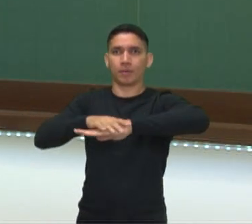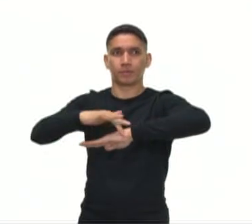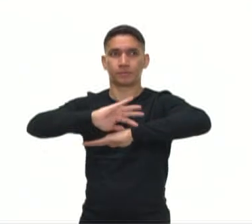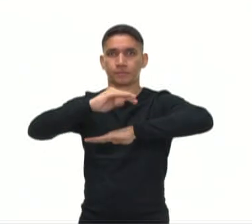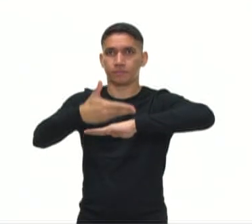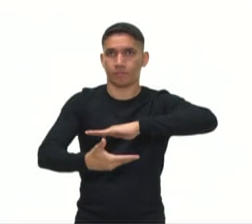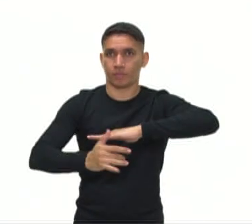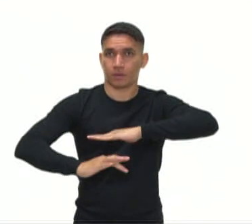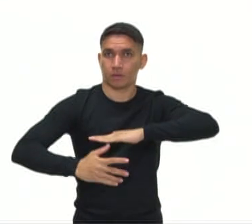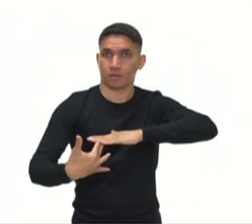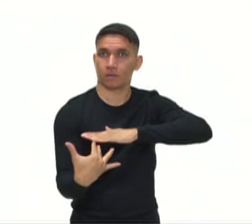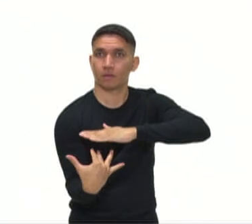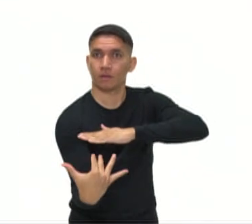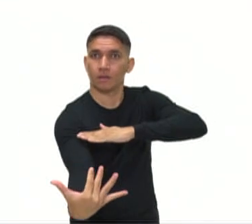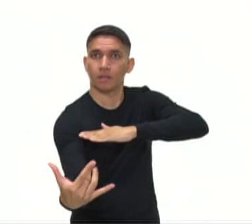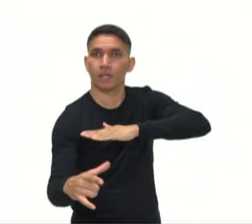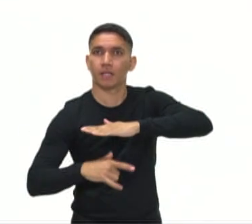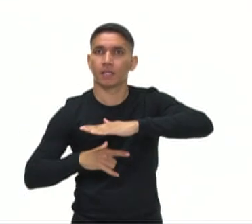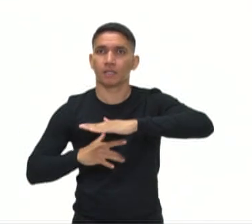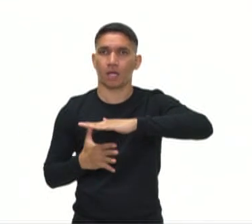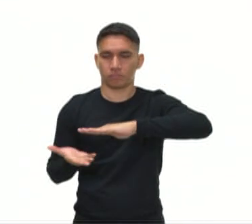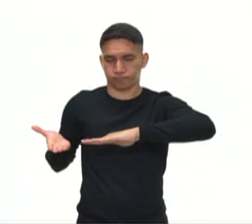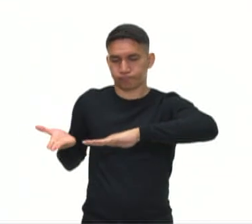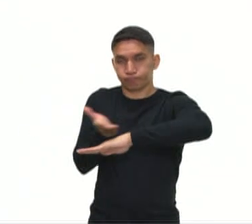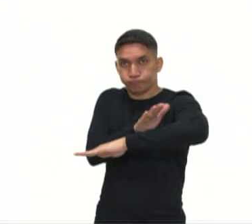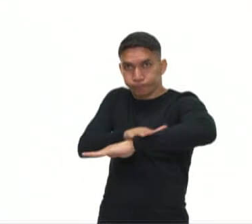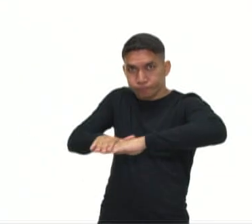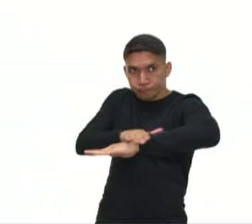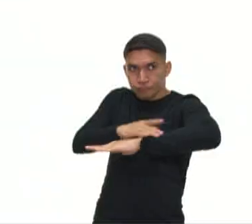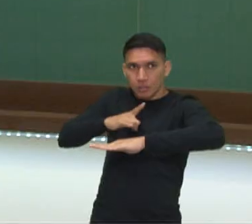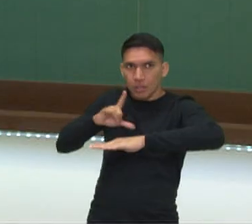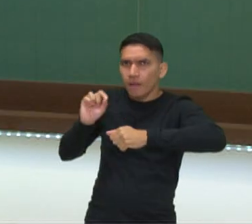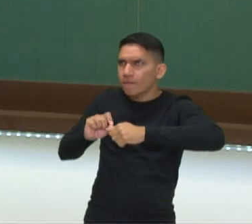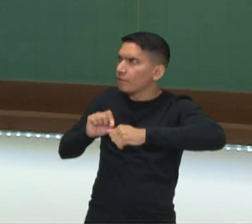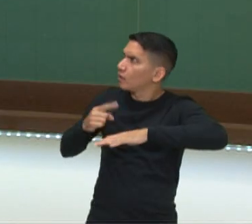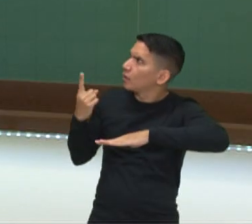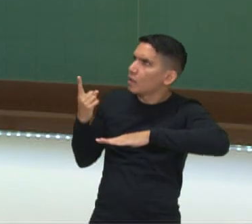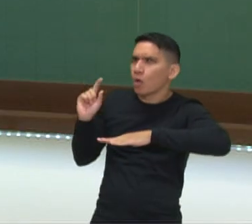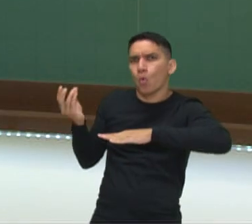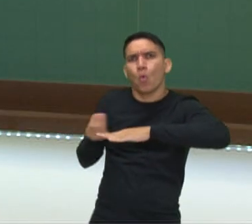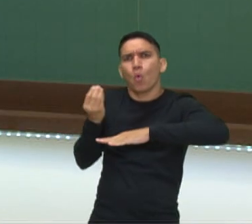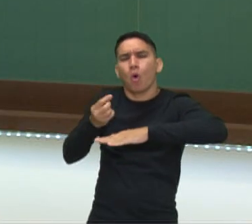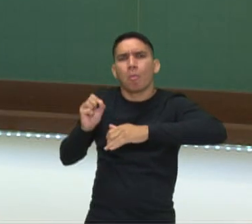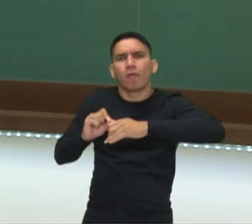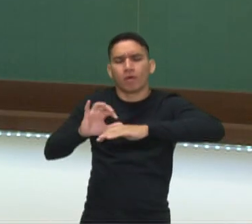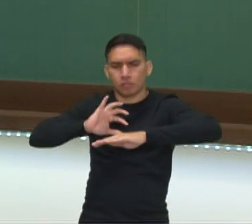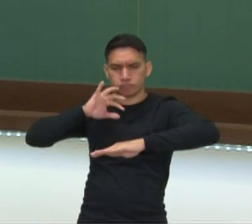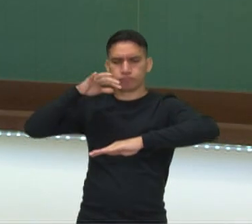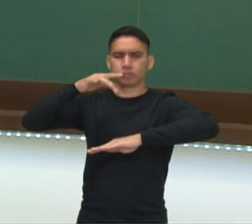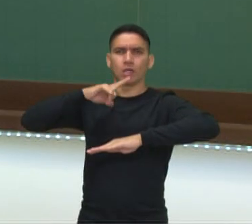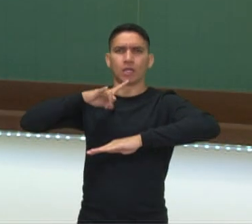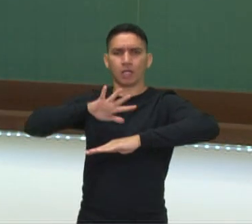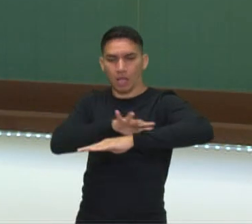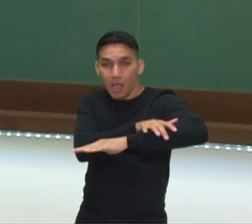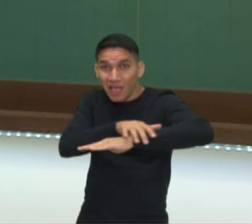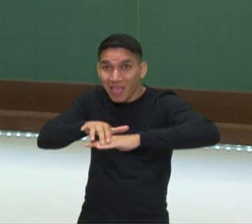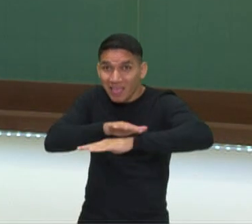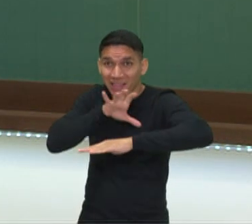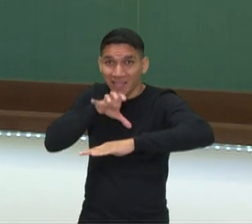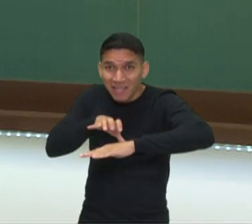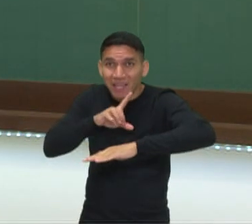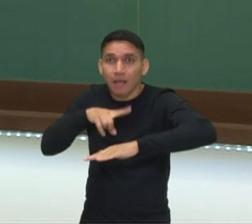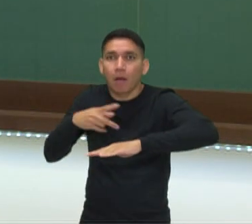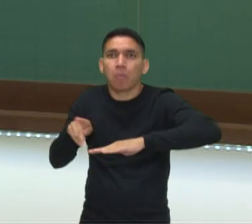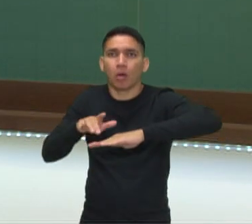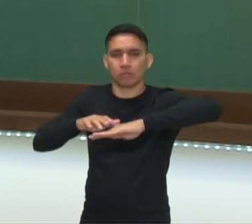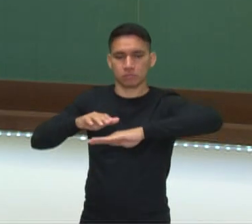do Coliseu, nós vemos uma representação feita aqui, montada, para a gente ter uma noção de como era o palco do Coliseu, ou seja, nessa parte aqui era uma